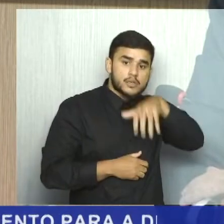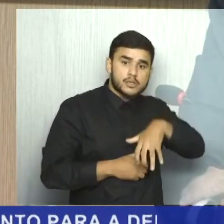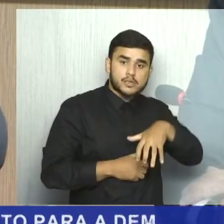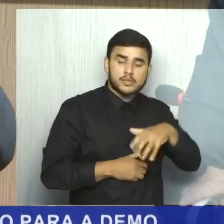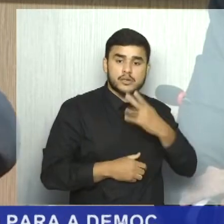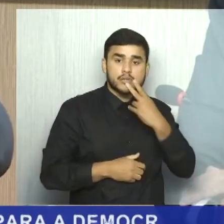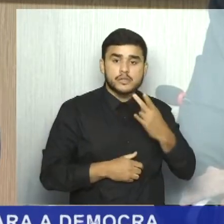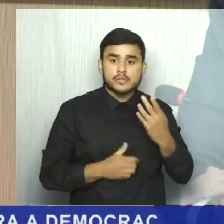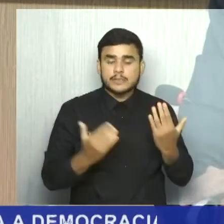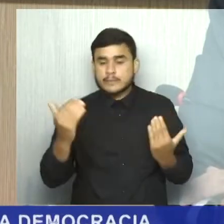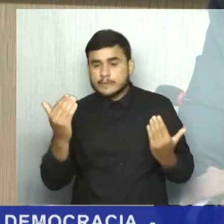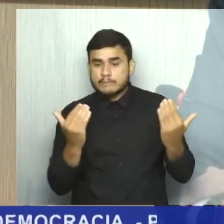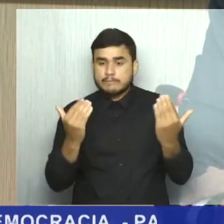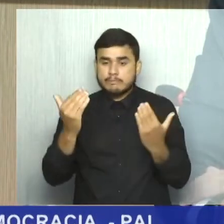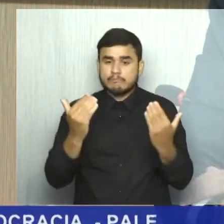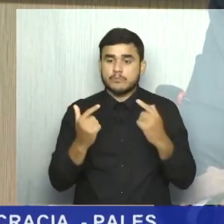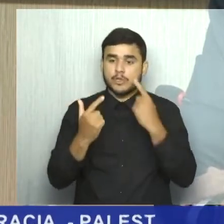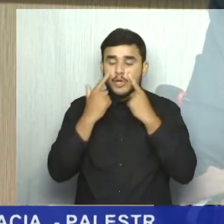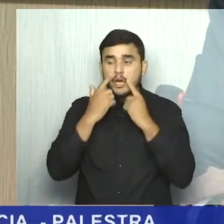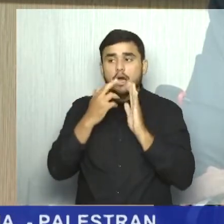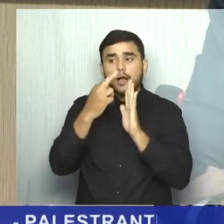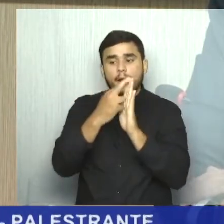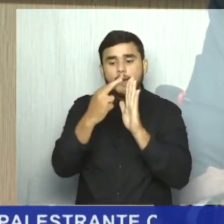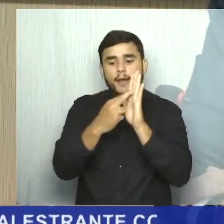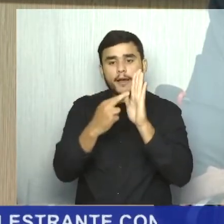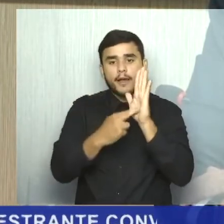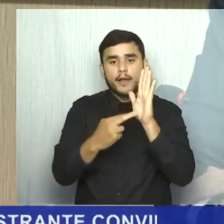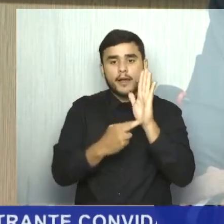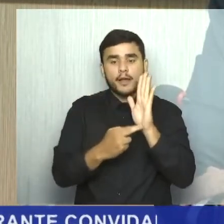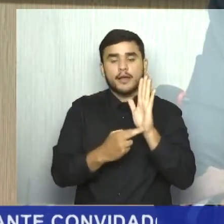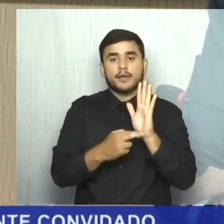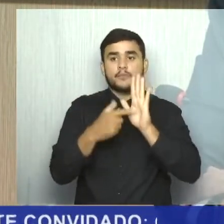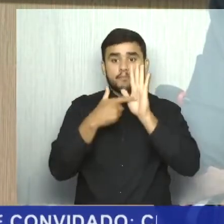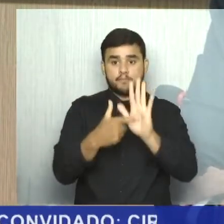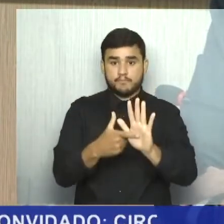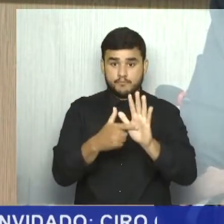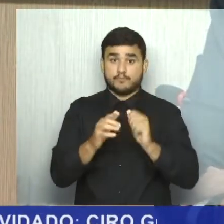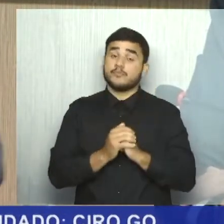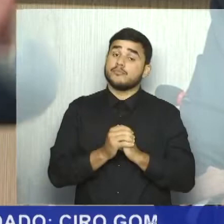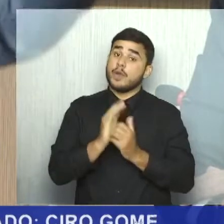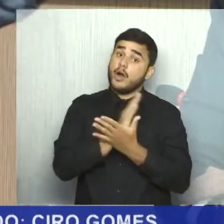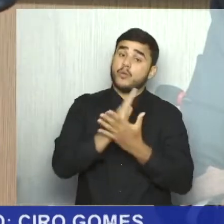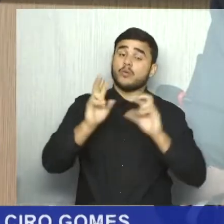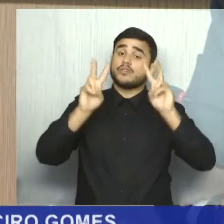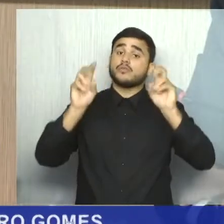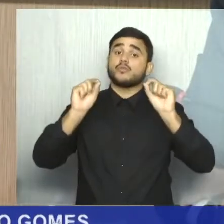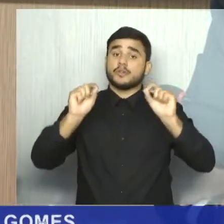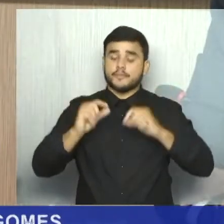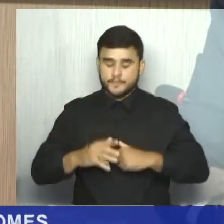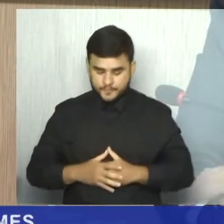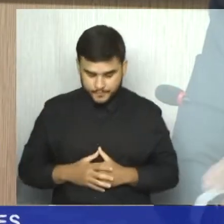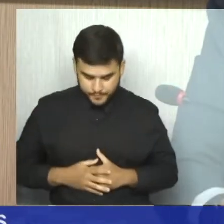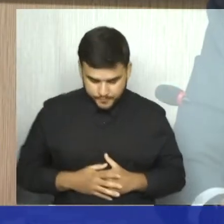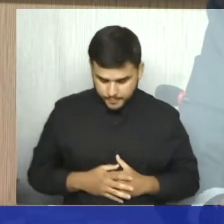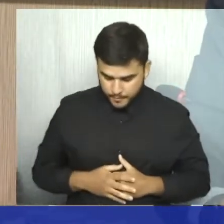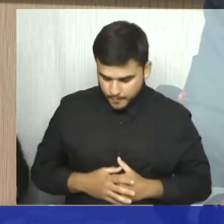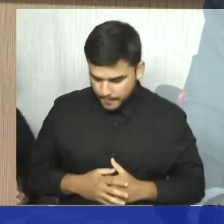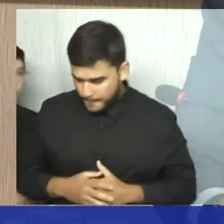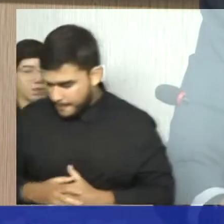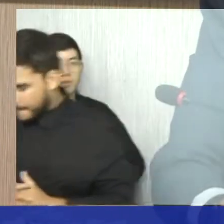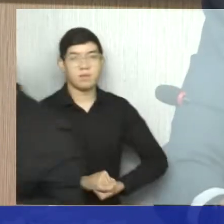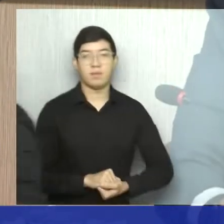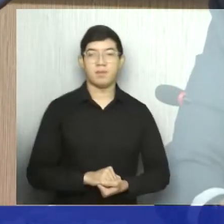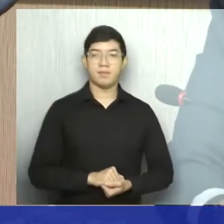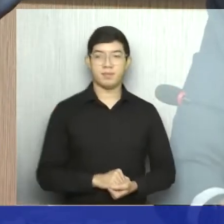é uma coisa que a gente deve usar criteriosamente para incentivar uma contrapartida, por exemplo, emprego. O que é que a Grendene foi fazer em Sobral?